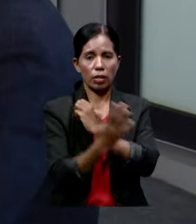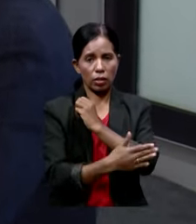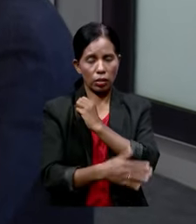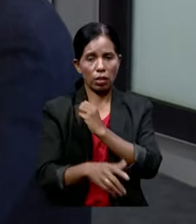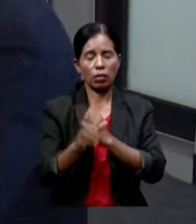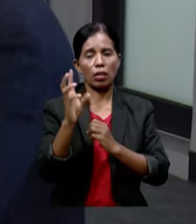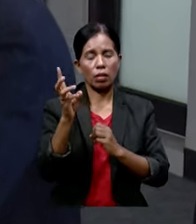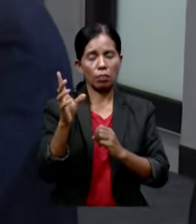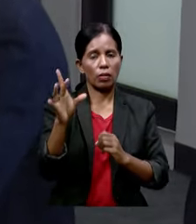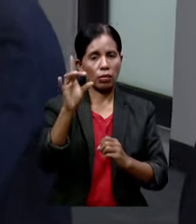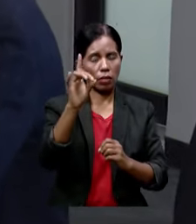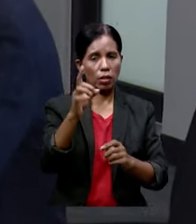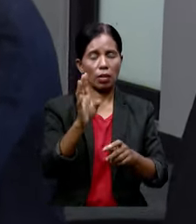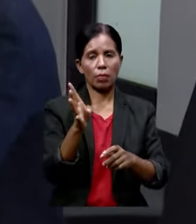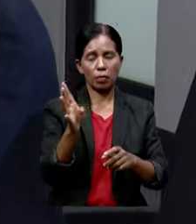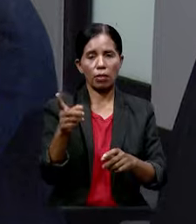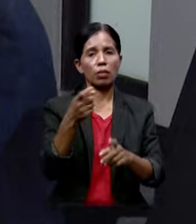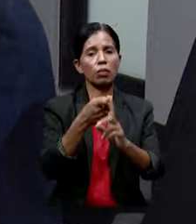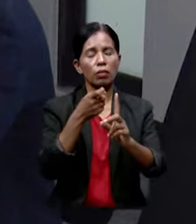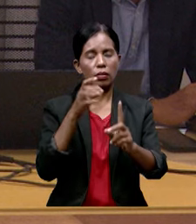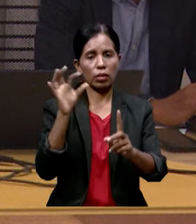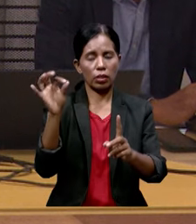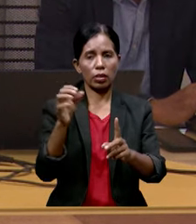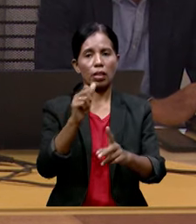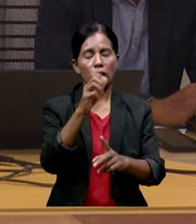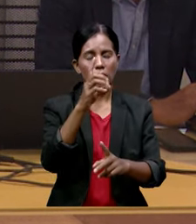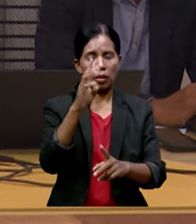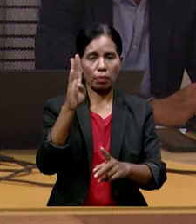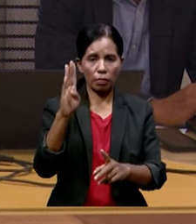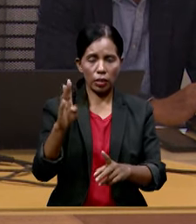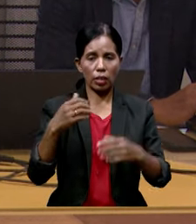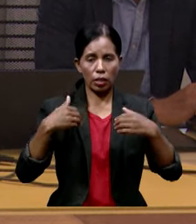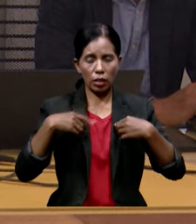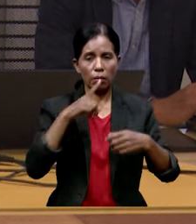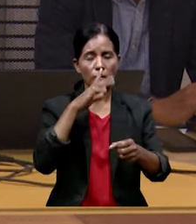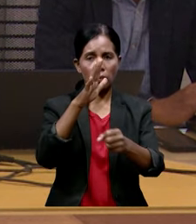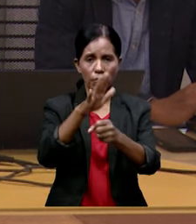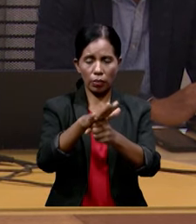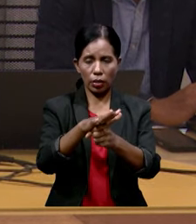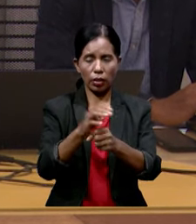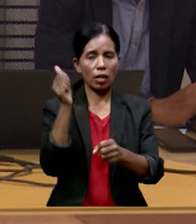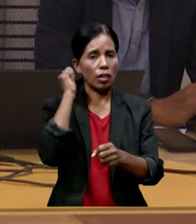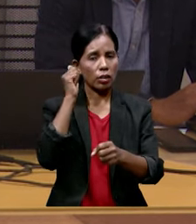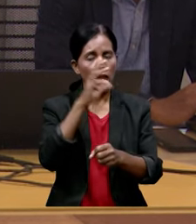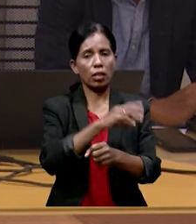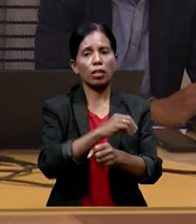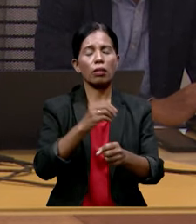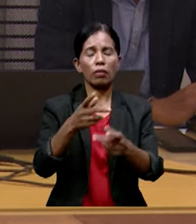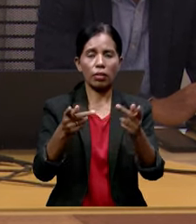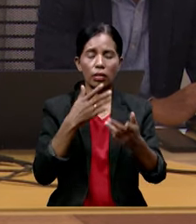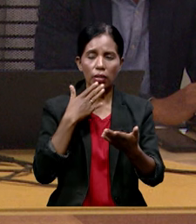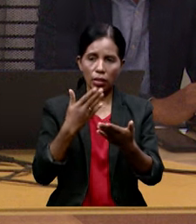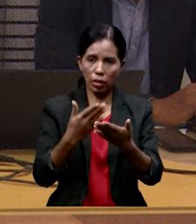no hatul resinsia husi region ne no ADB iha komprimisiu atu alcanza Asia no Pasifiku ida nebe